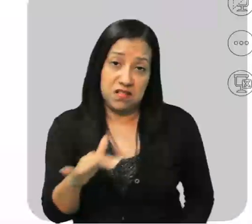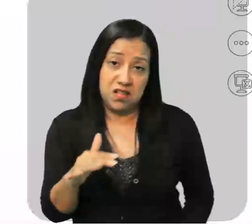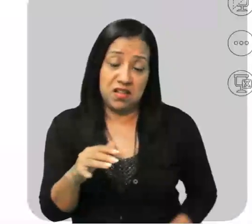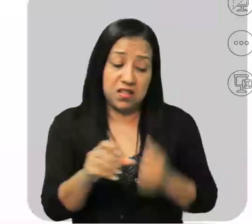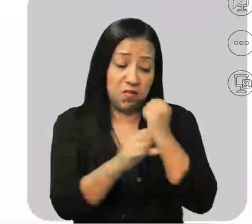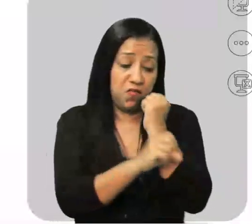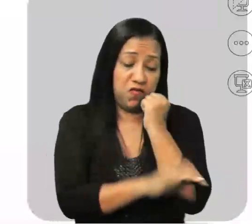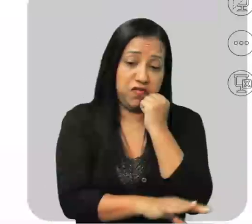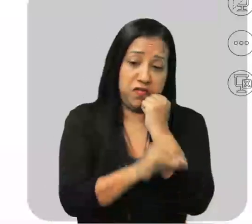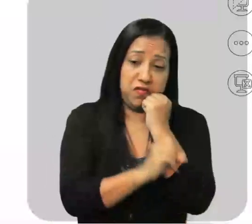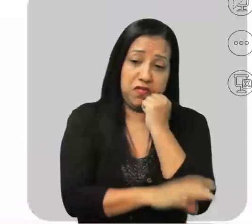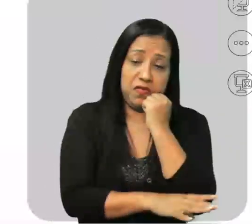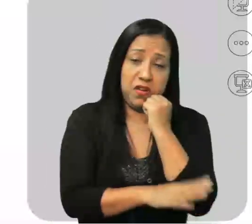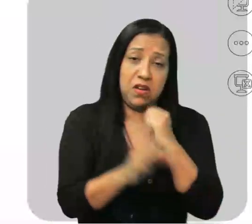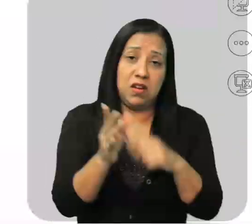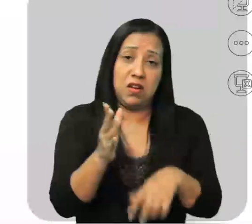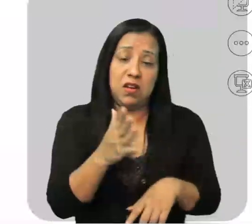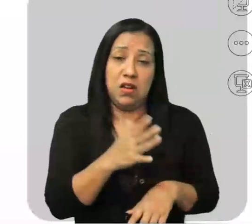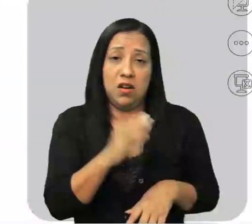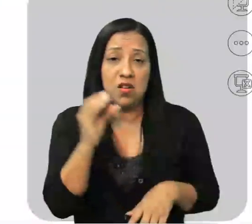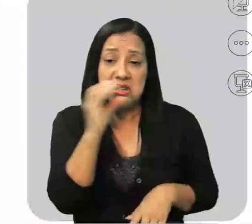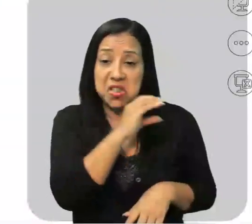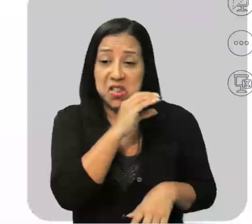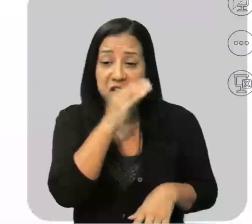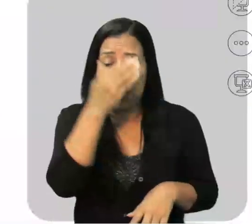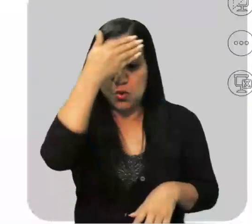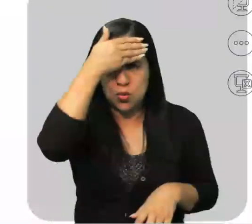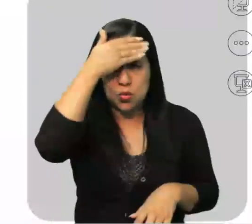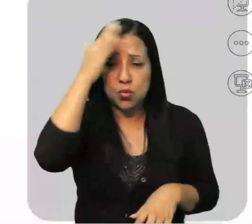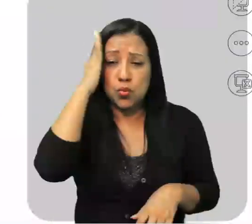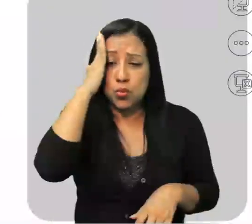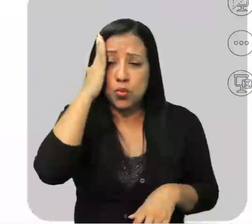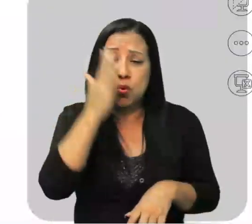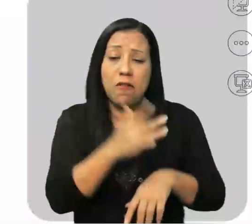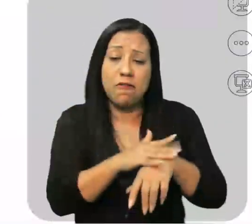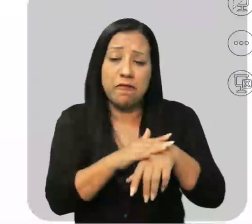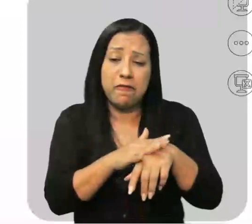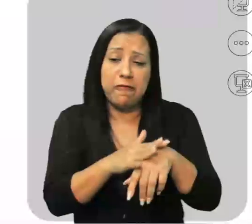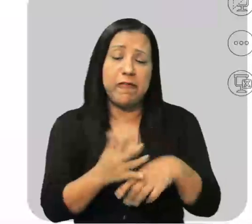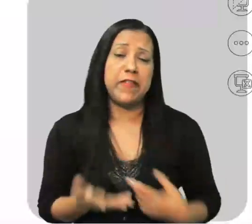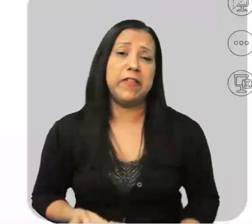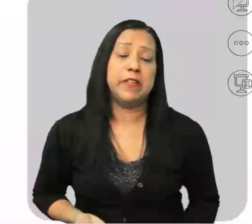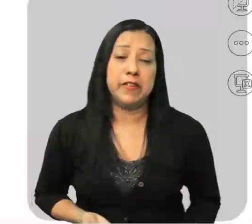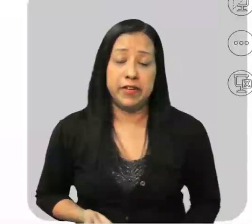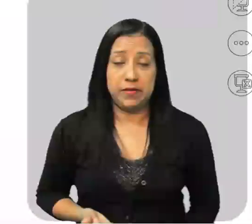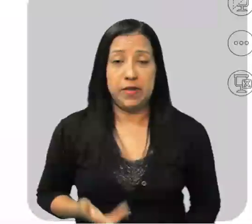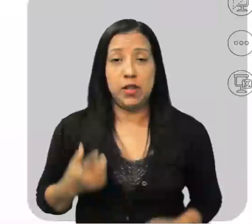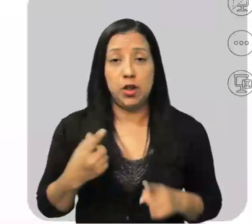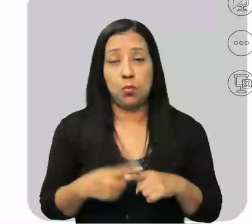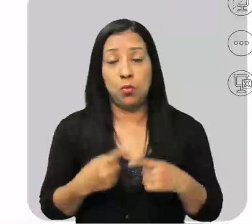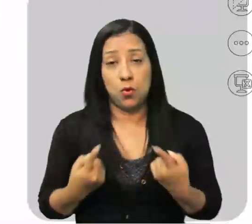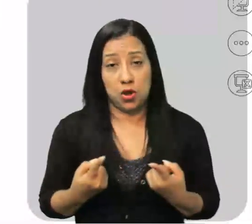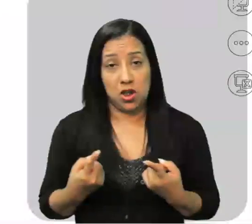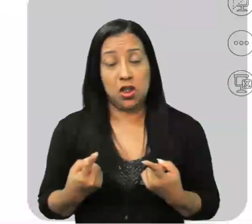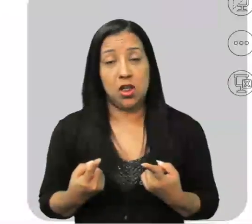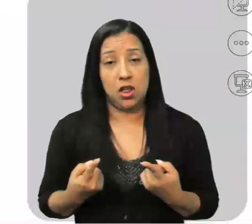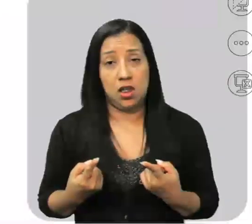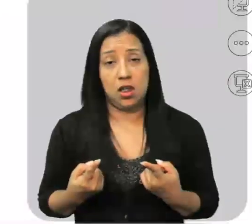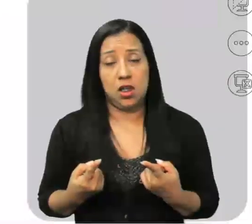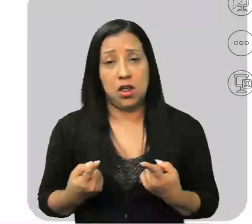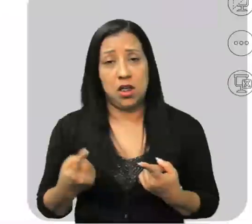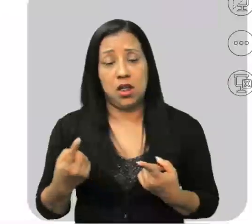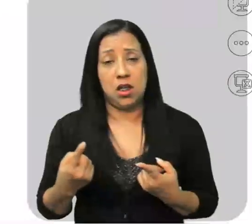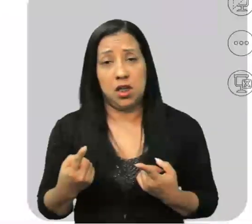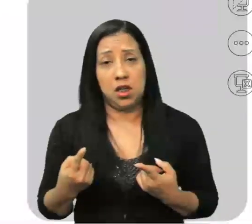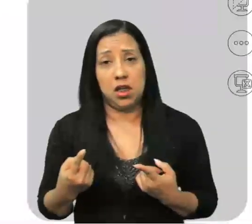crianças com diarreia, com febre e outras doenças causadas transmitidas e tendo